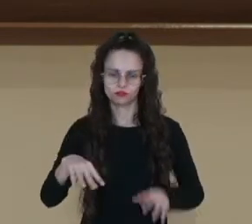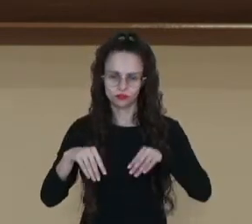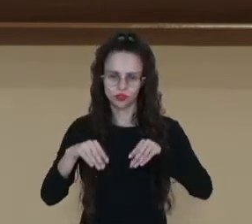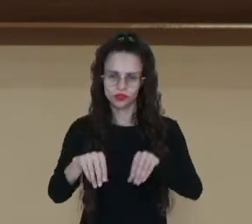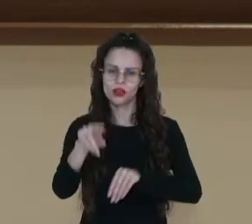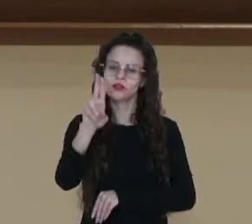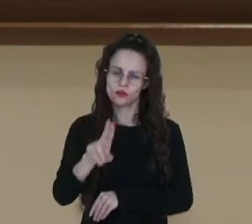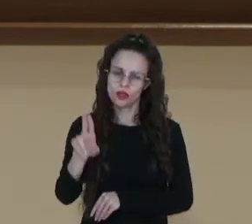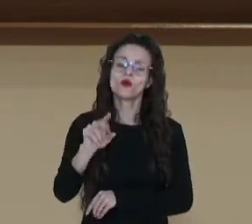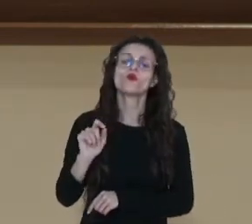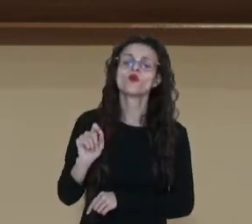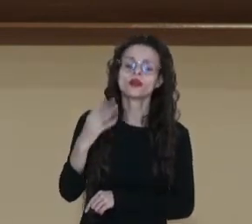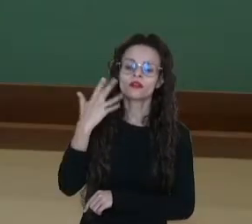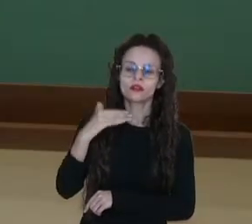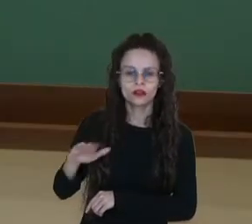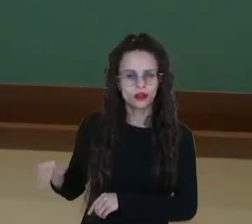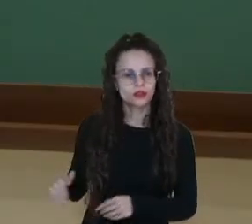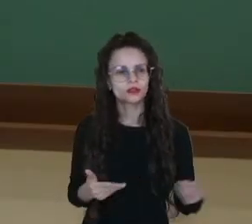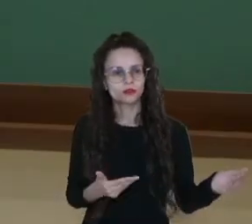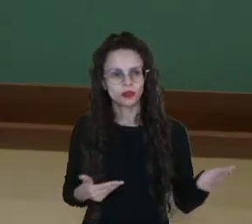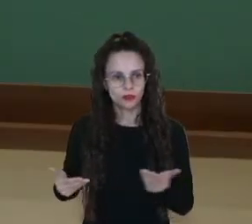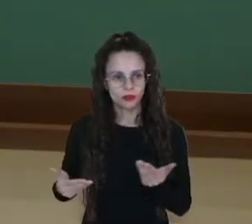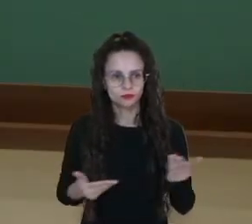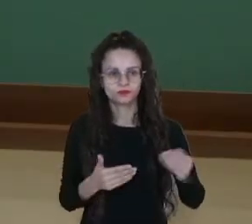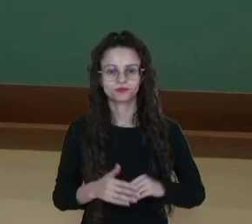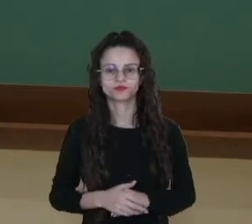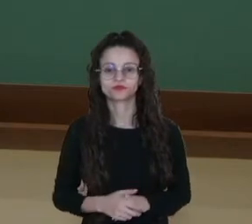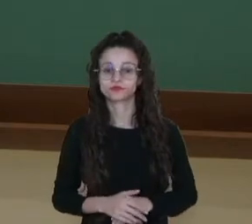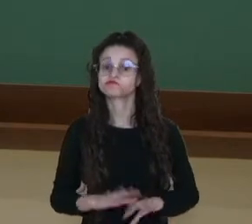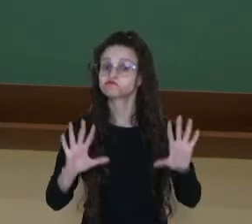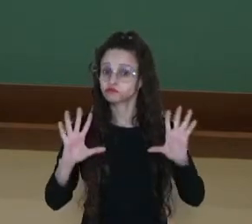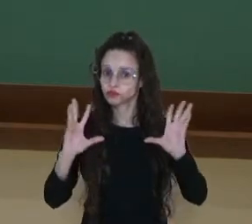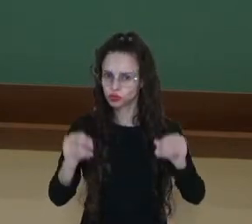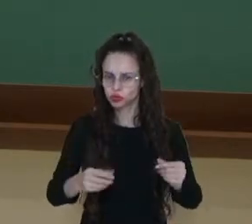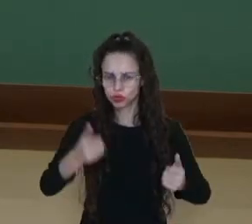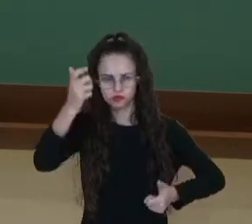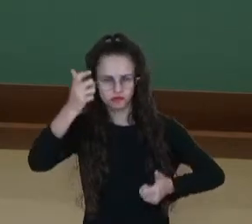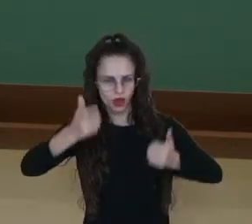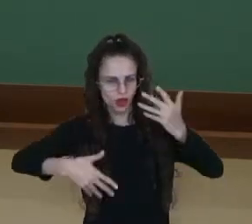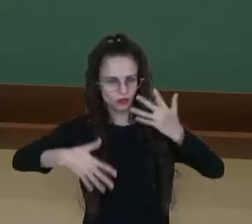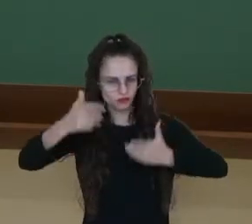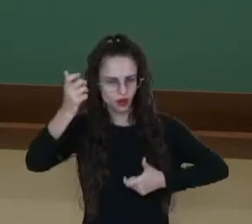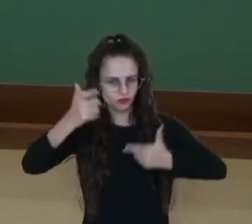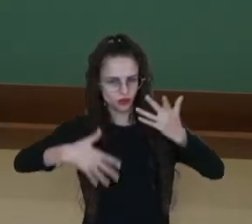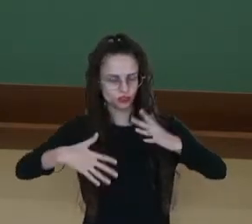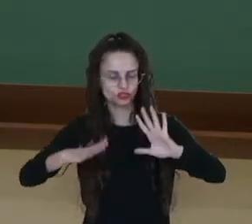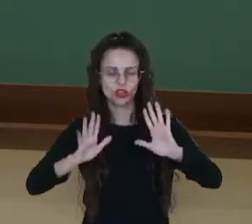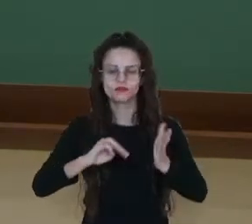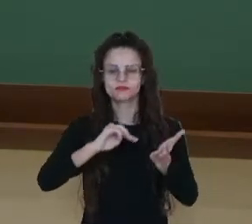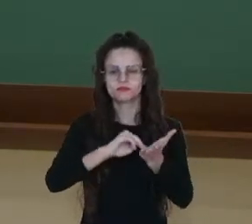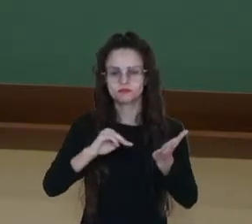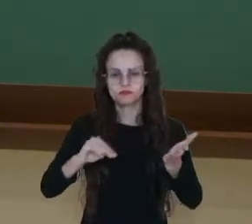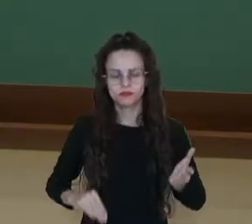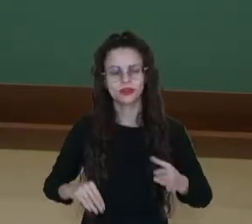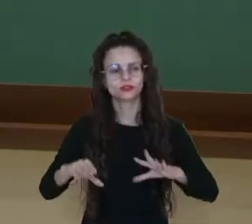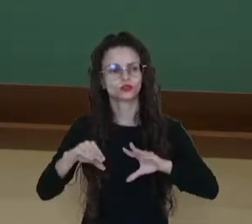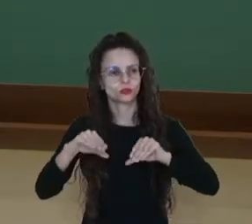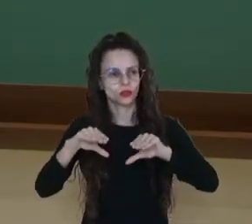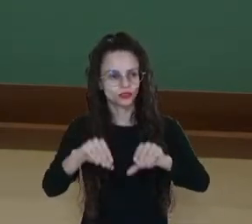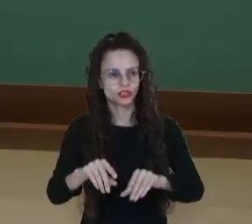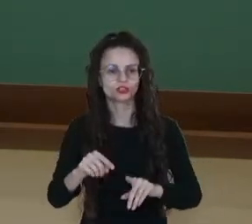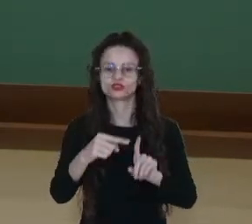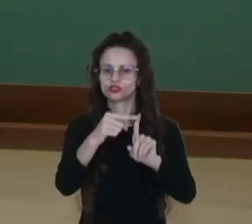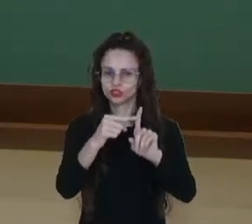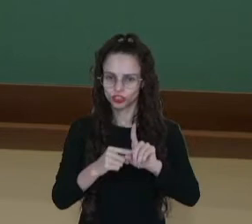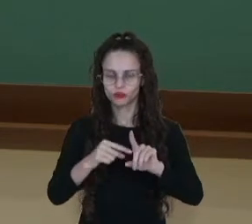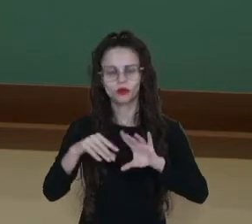em bebezinhos. E dentro de tudo que nós vimos até aqui, sobre os métodos de massagem, sobre os